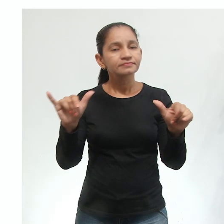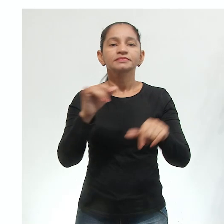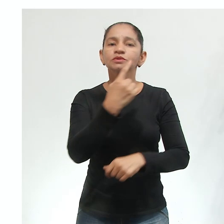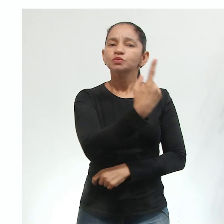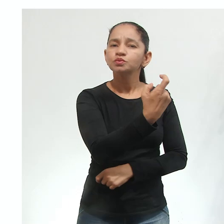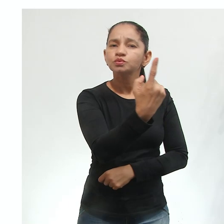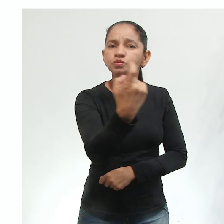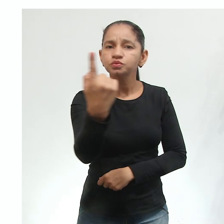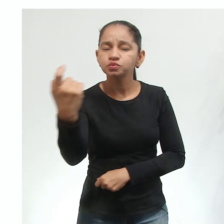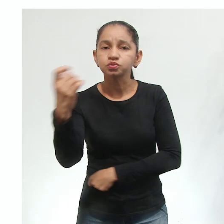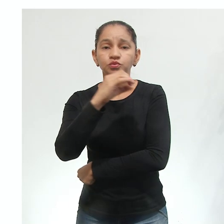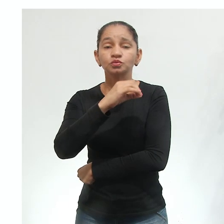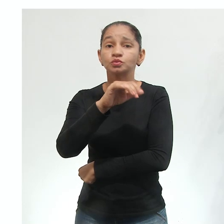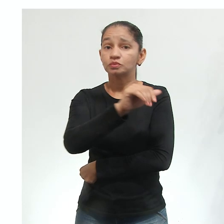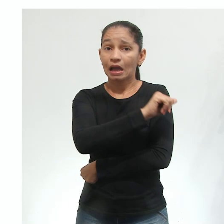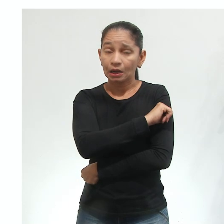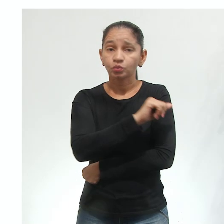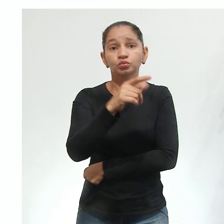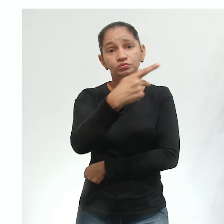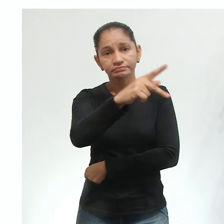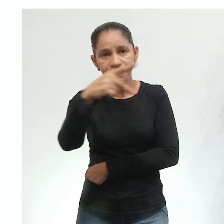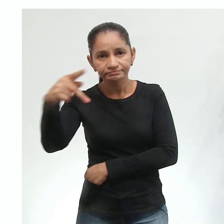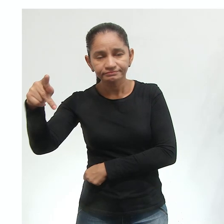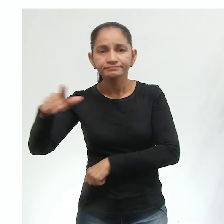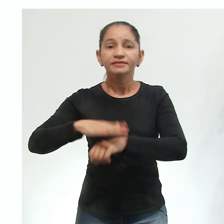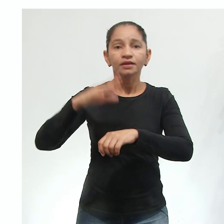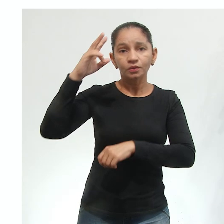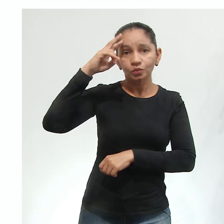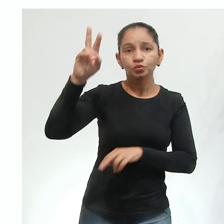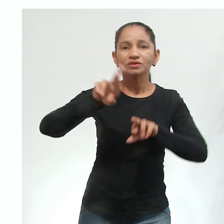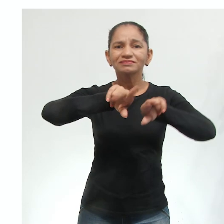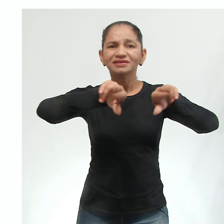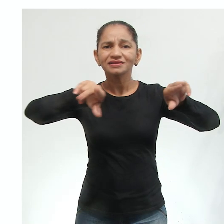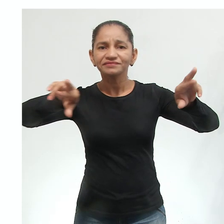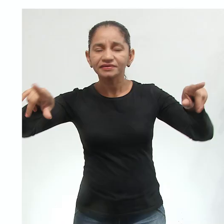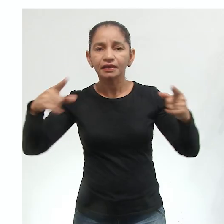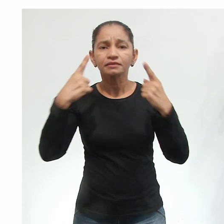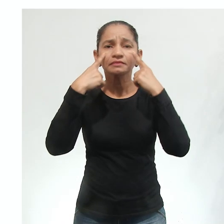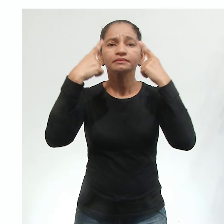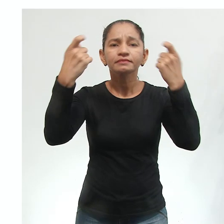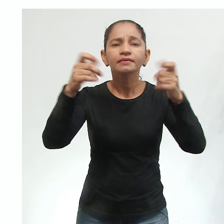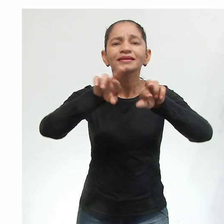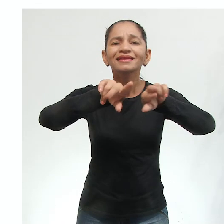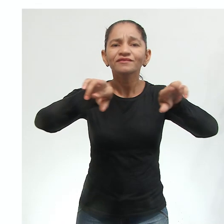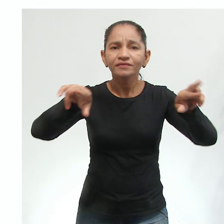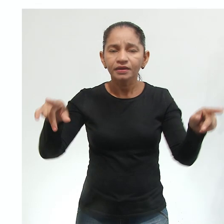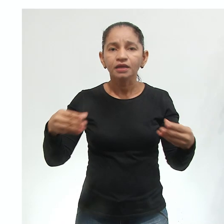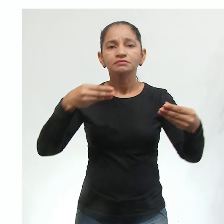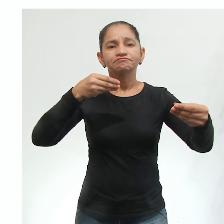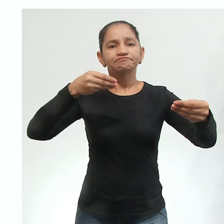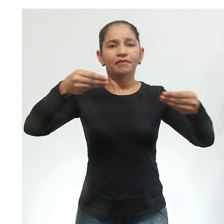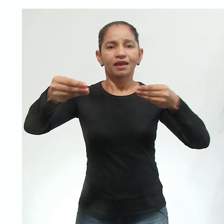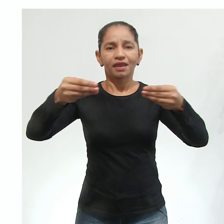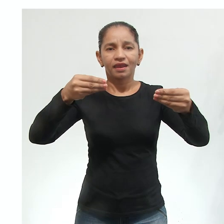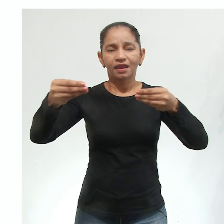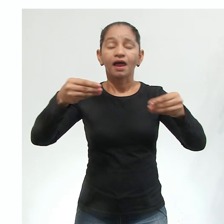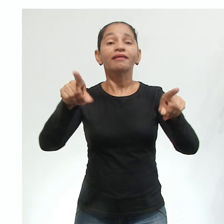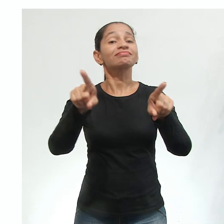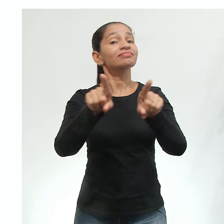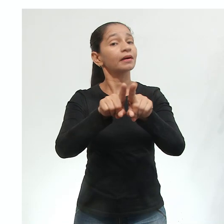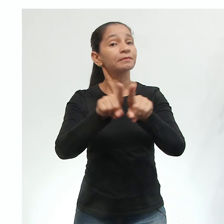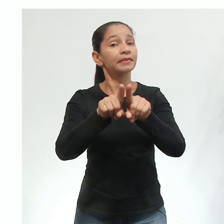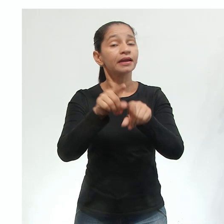itinerários que considerem as diferentes experiências, culturas e interesses dos alunos. E flexibilidade e